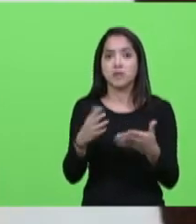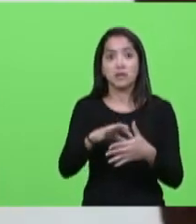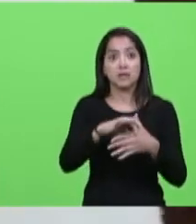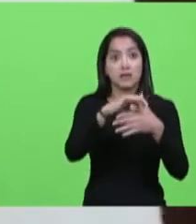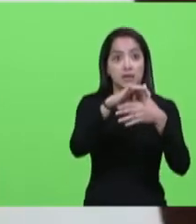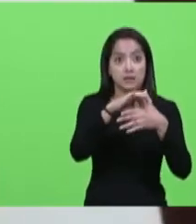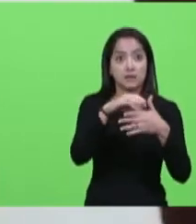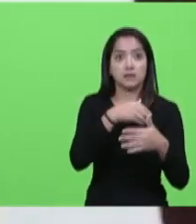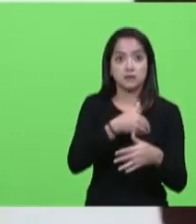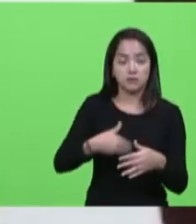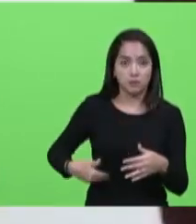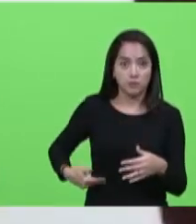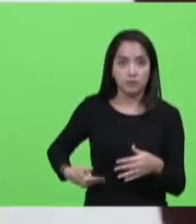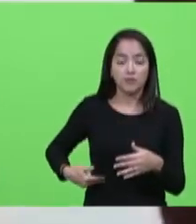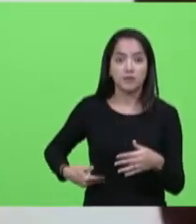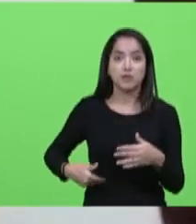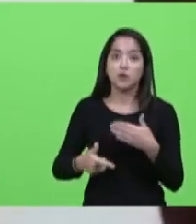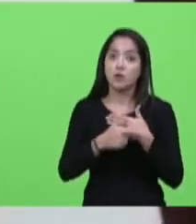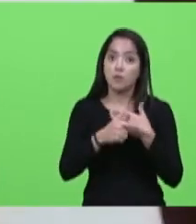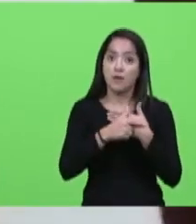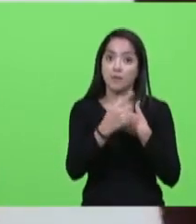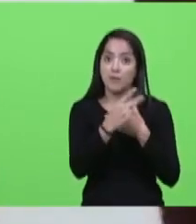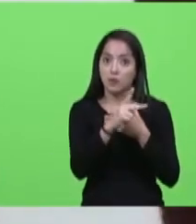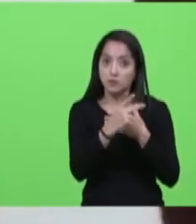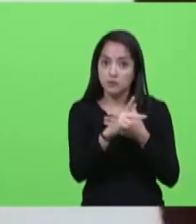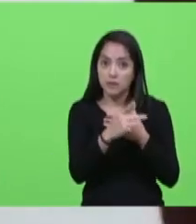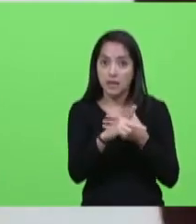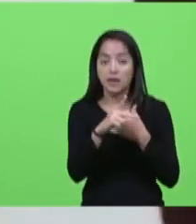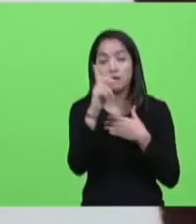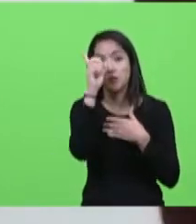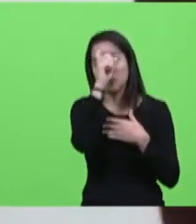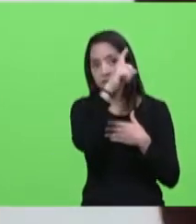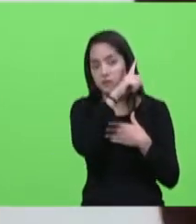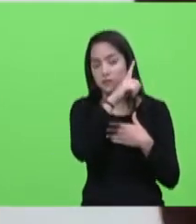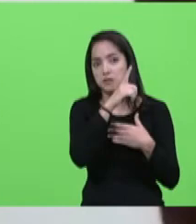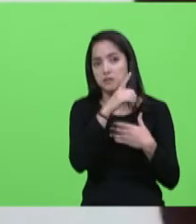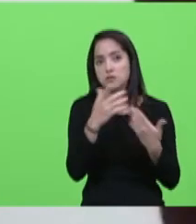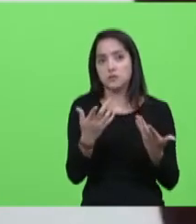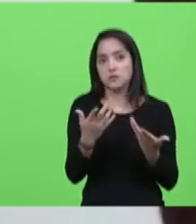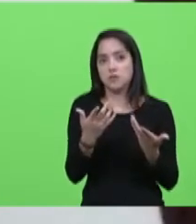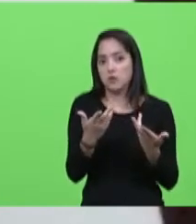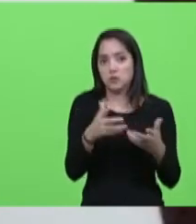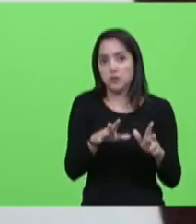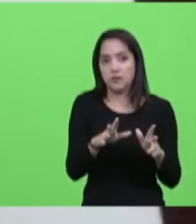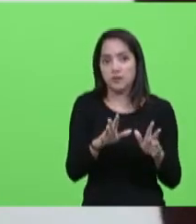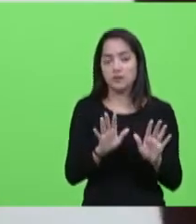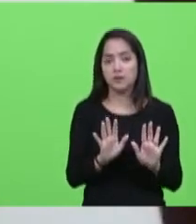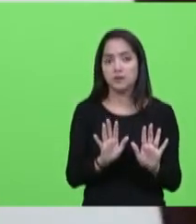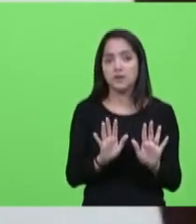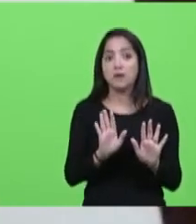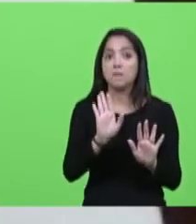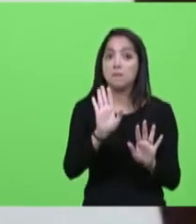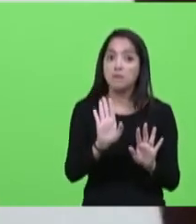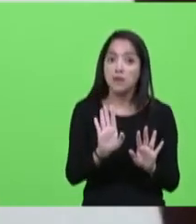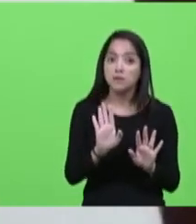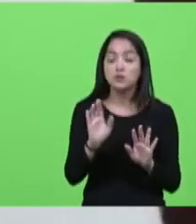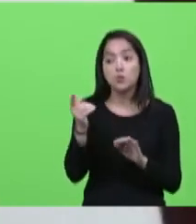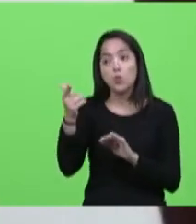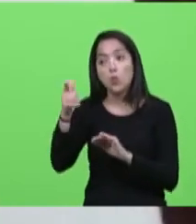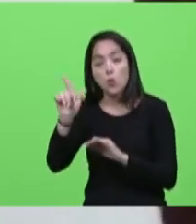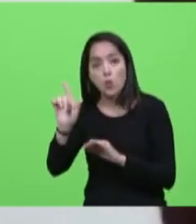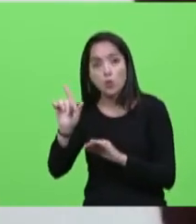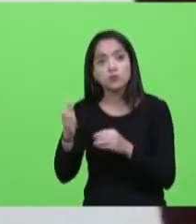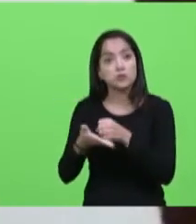que cumpre o seu papel, que eu acho, inclusive, um papel muito difícil, não queria estar na posição dela, e alguns outros que são ainda na